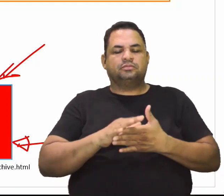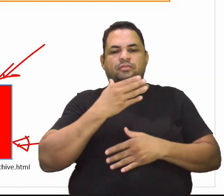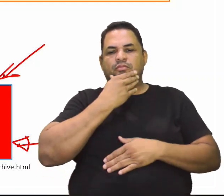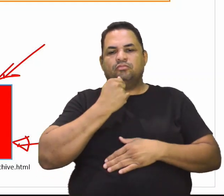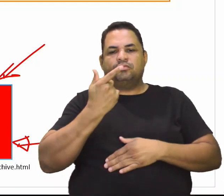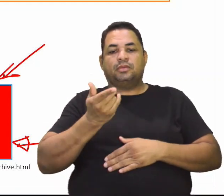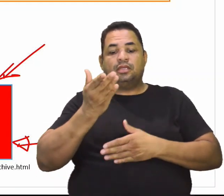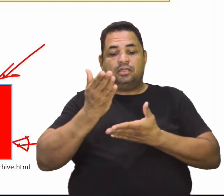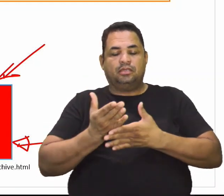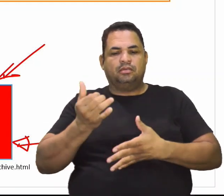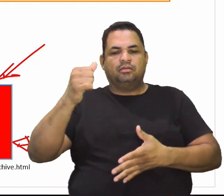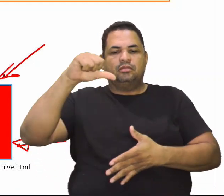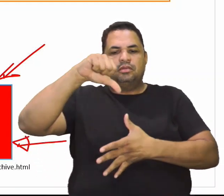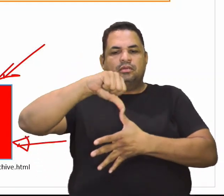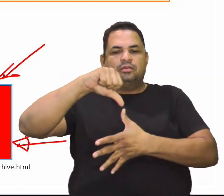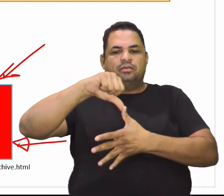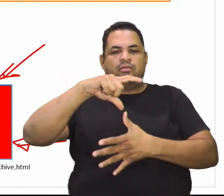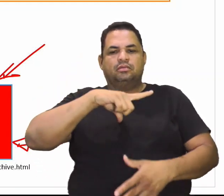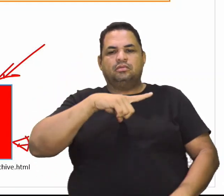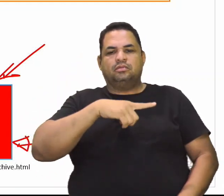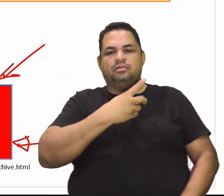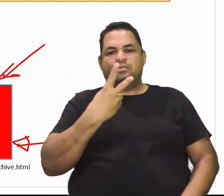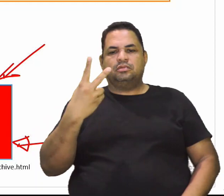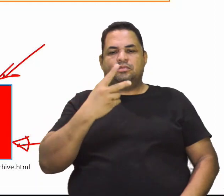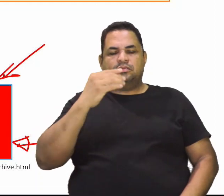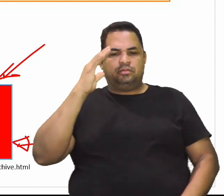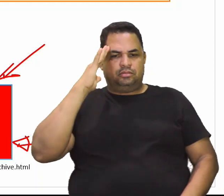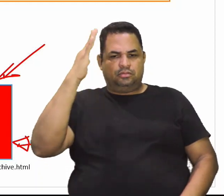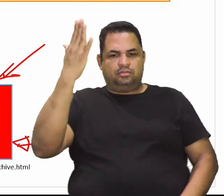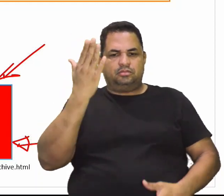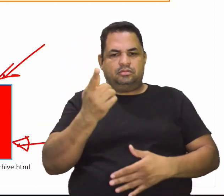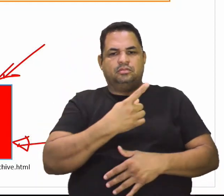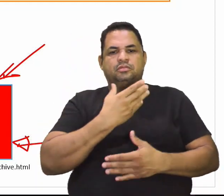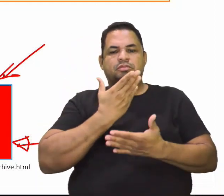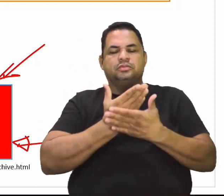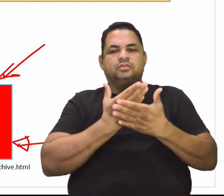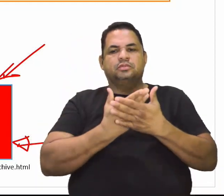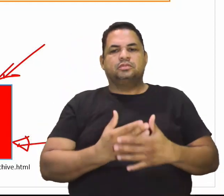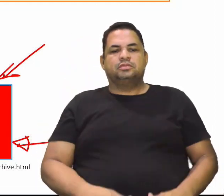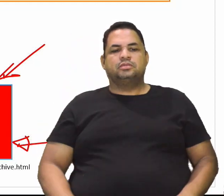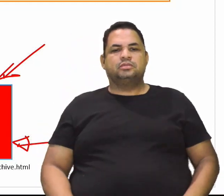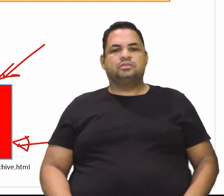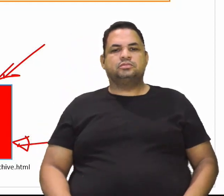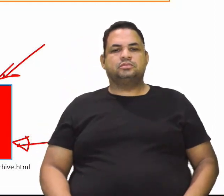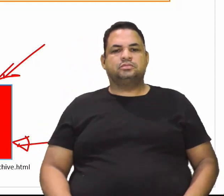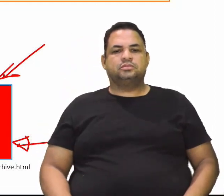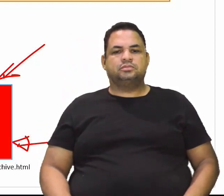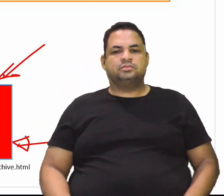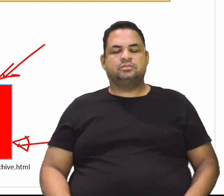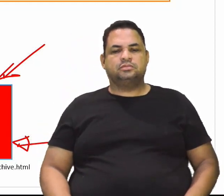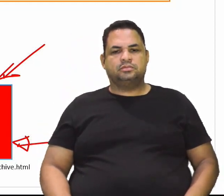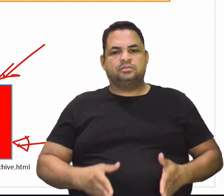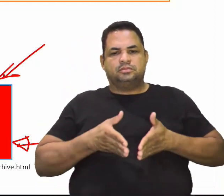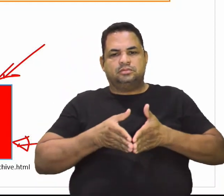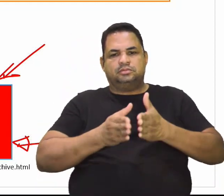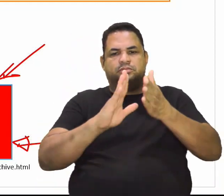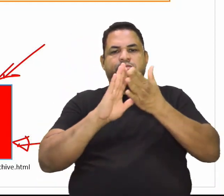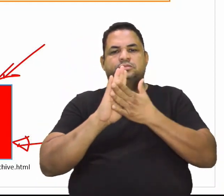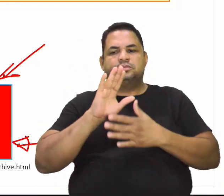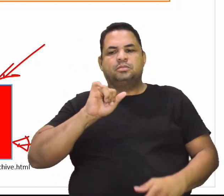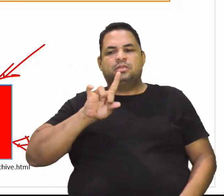para a América. Então, são as duas teorias que vocês estudaram conosco. A teoria do Estreito de Bering e a